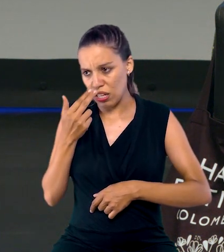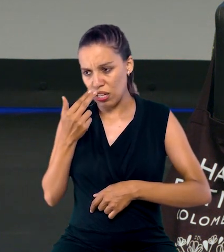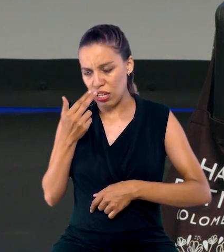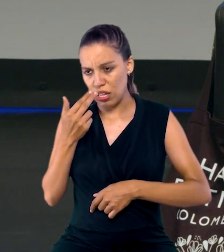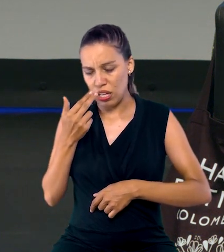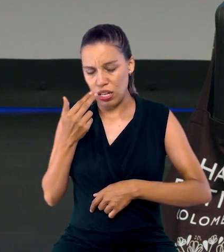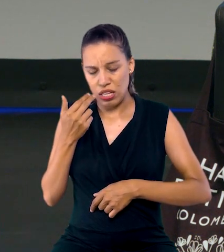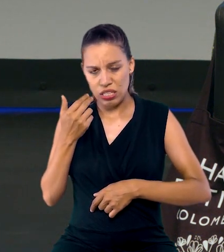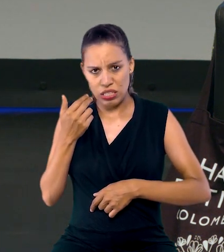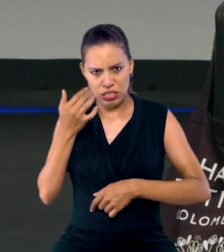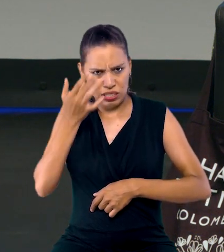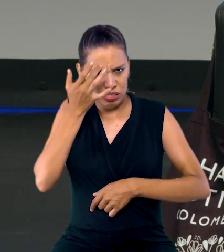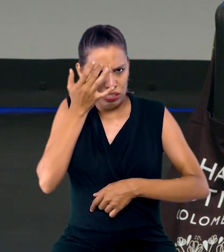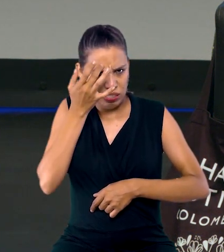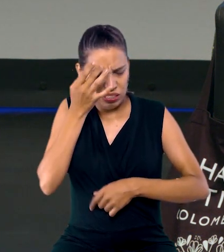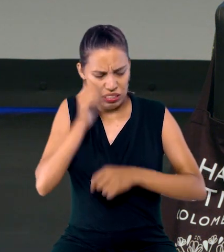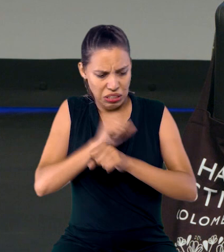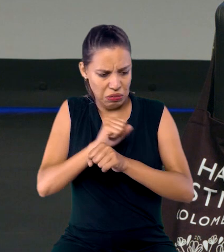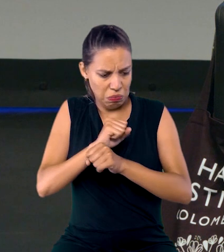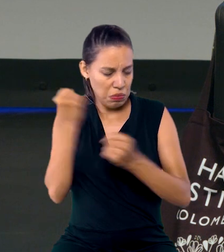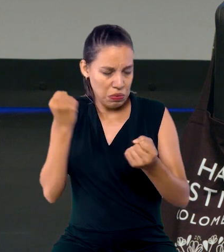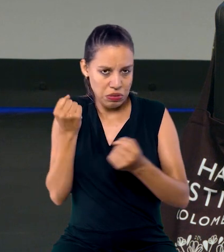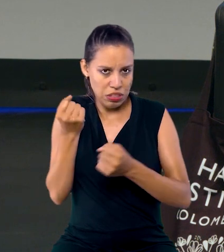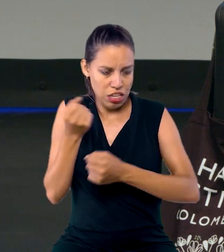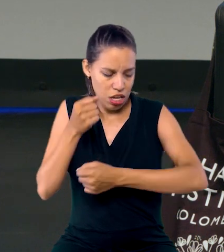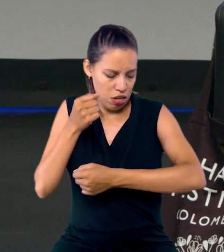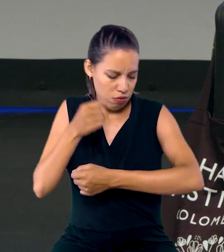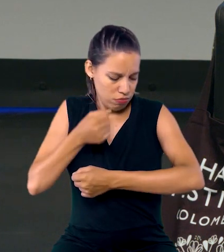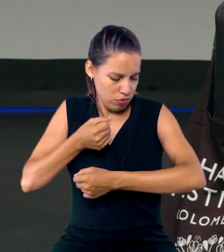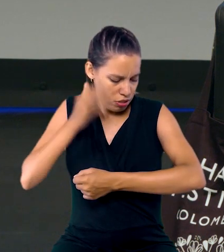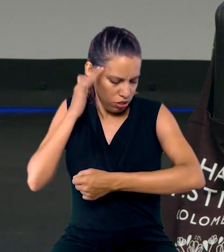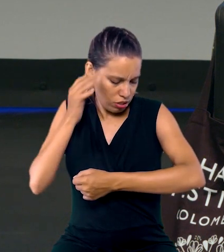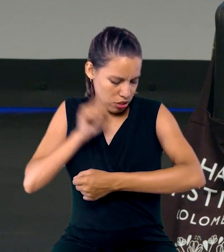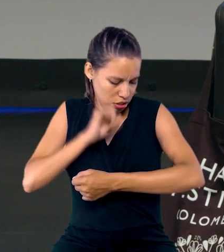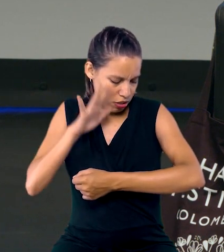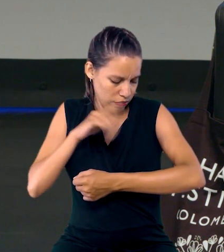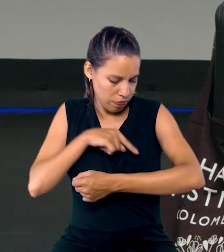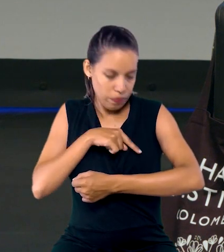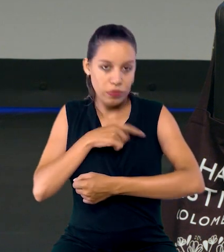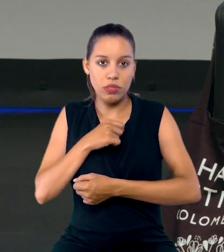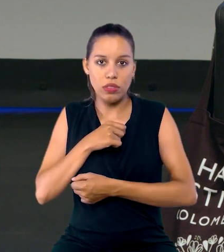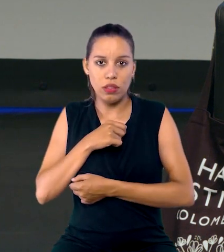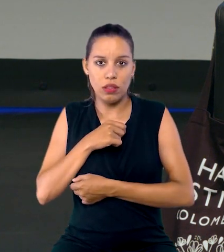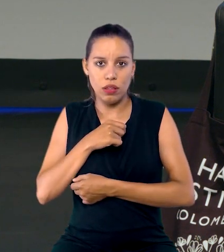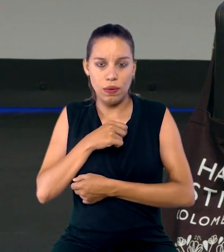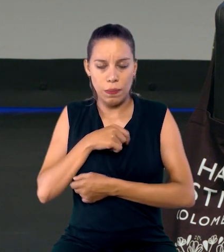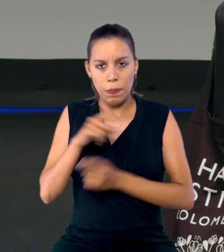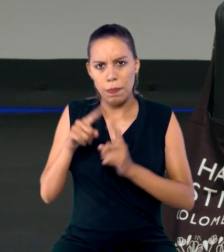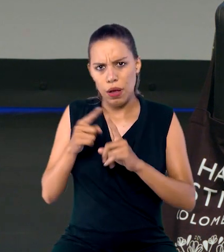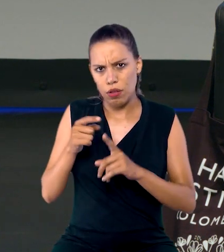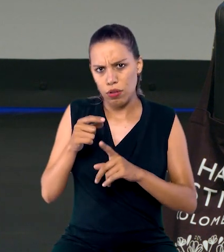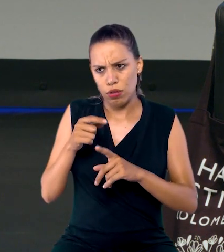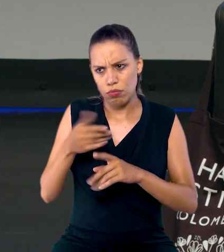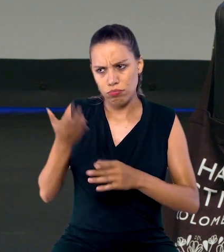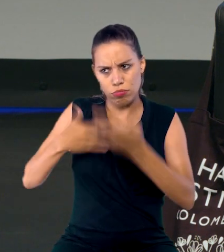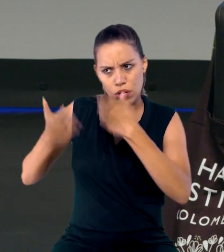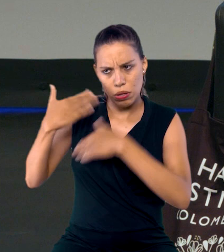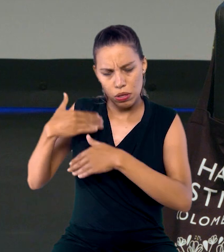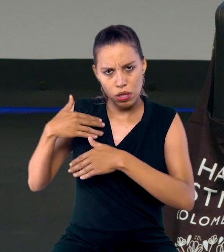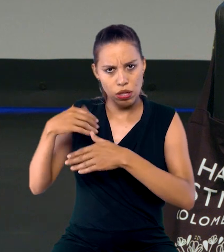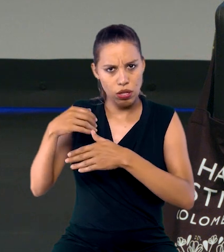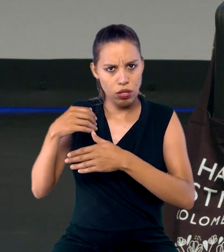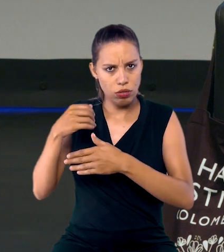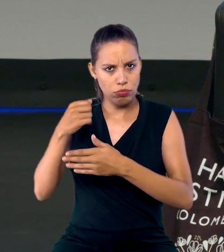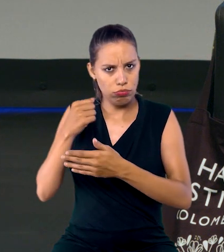de certa forma, né? Mas até a Constituição de 88, né, nossos povos